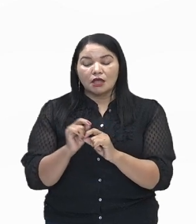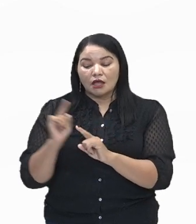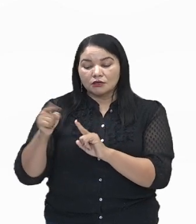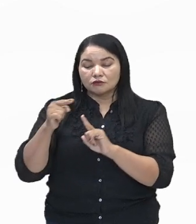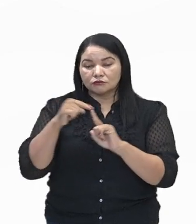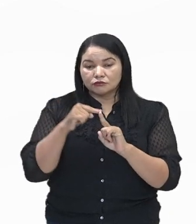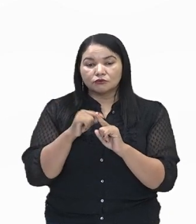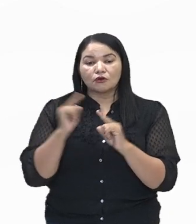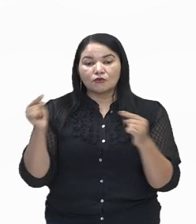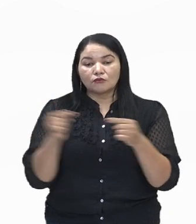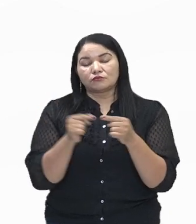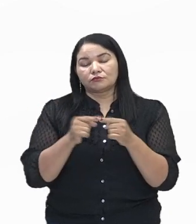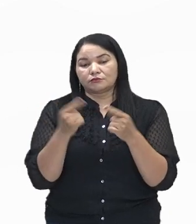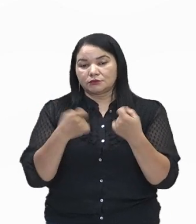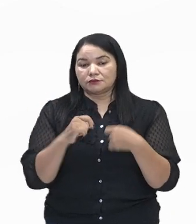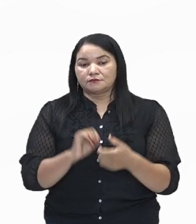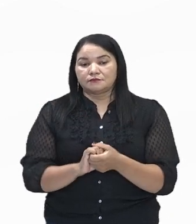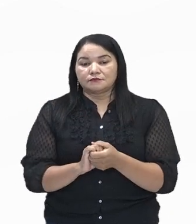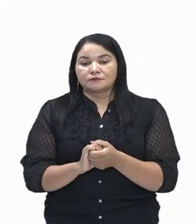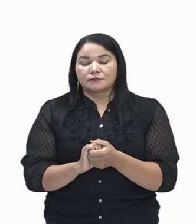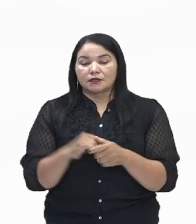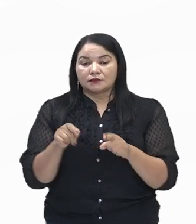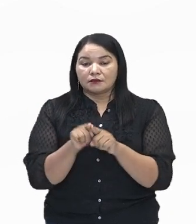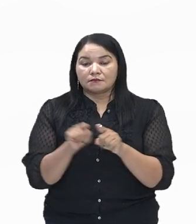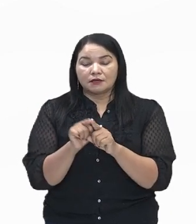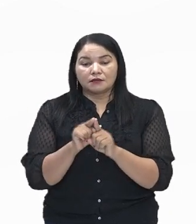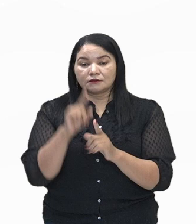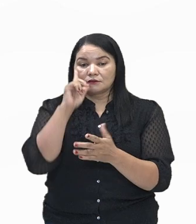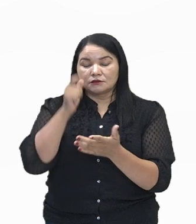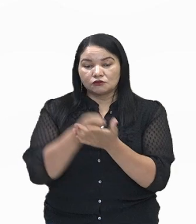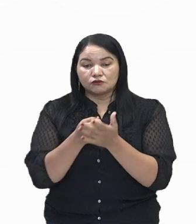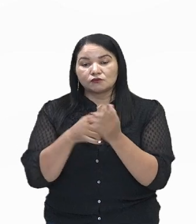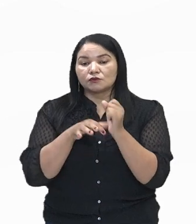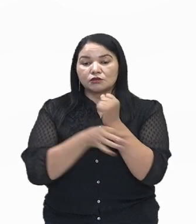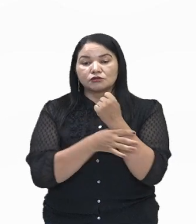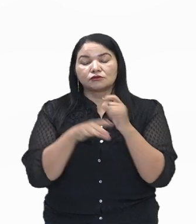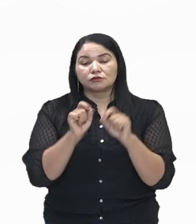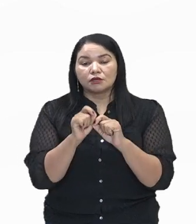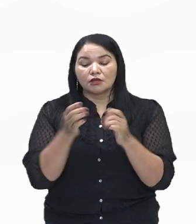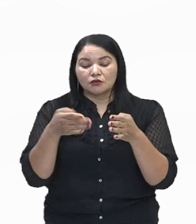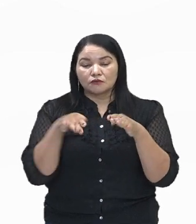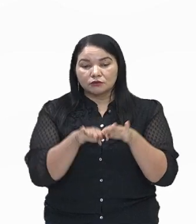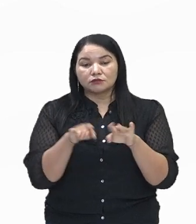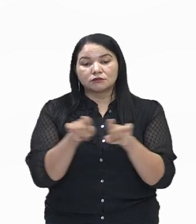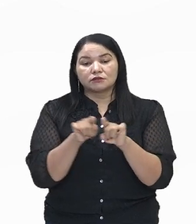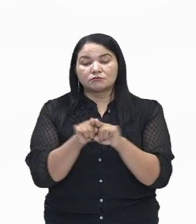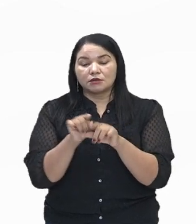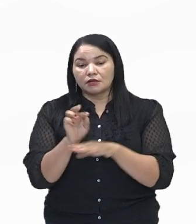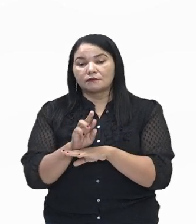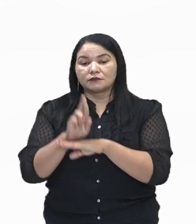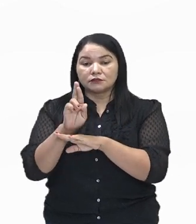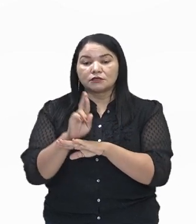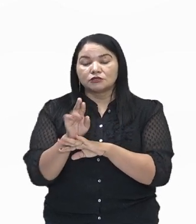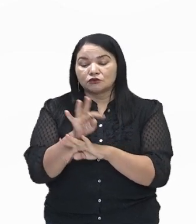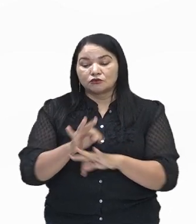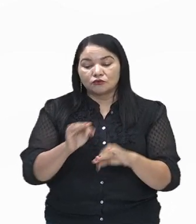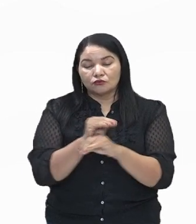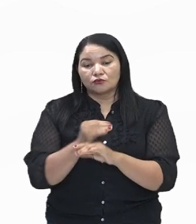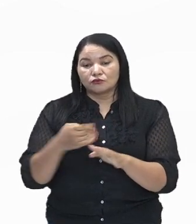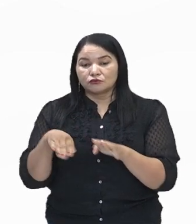metas. Garantir decisões inclusivas e representativas em todos os